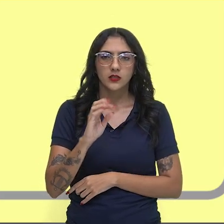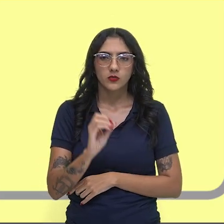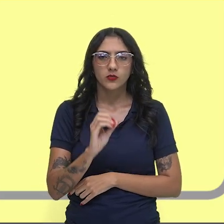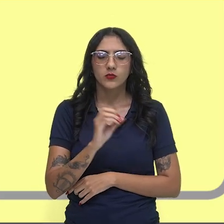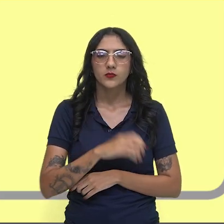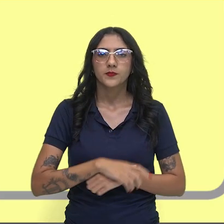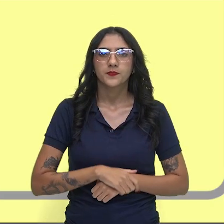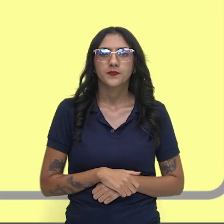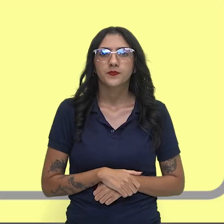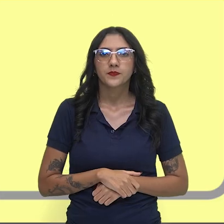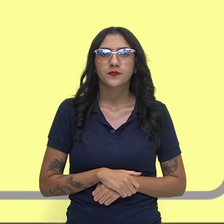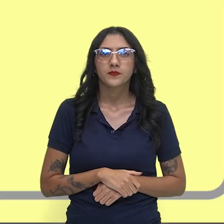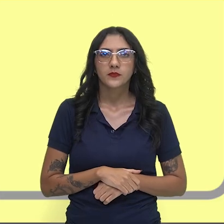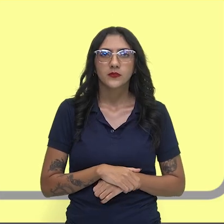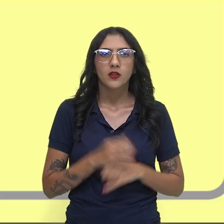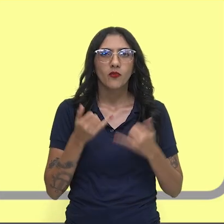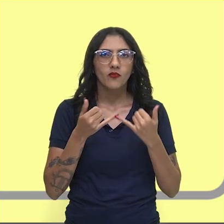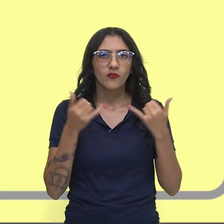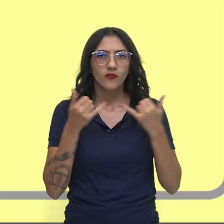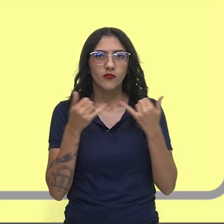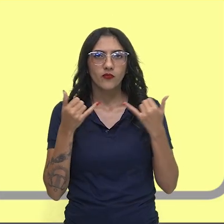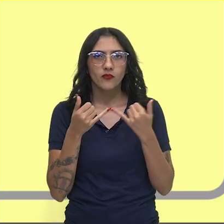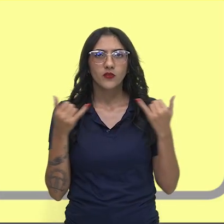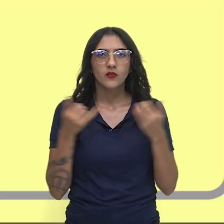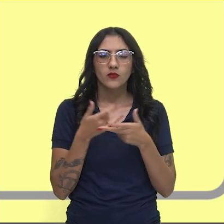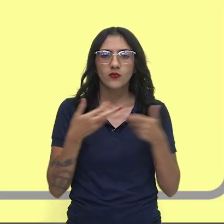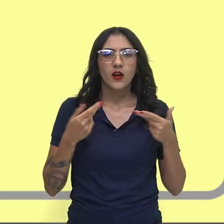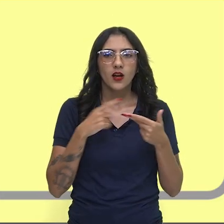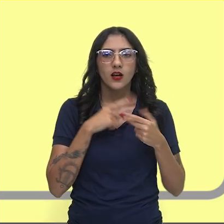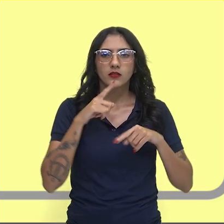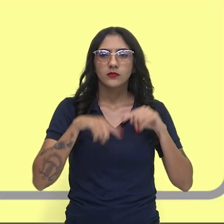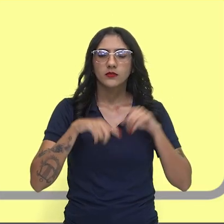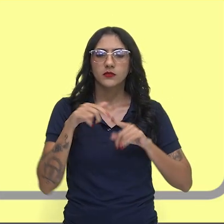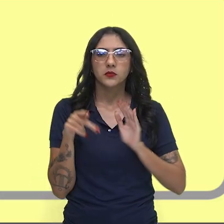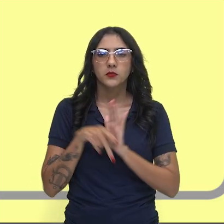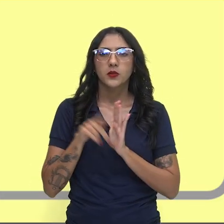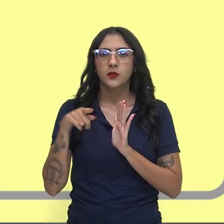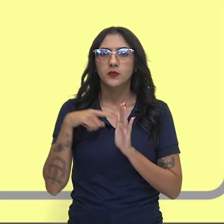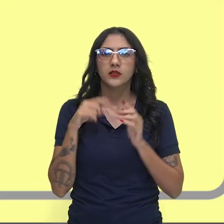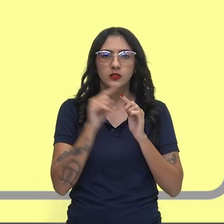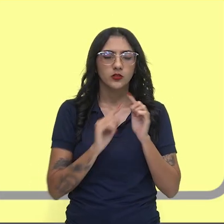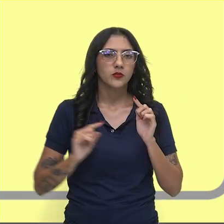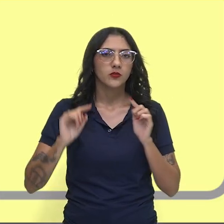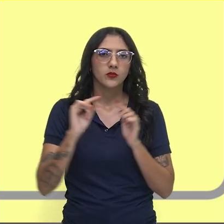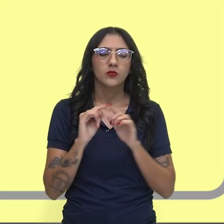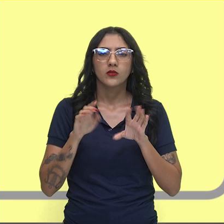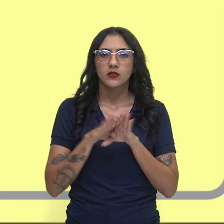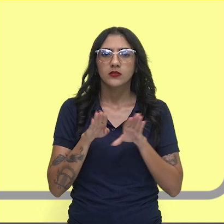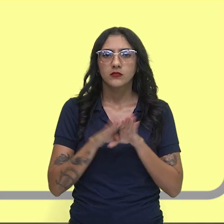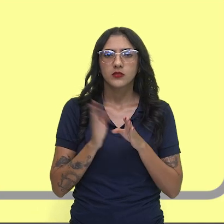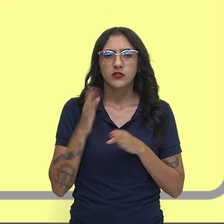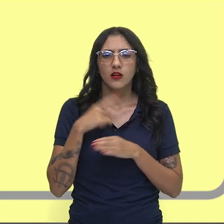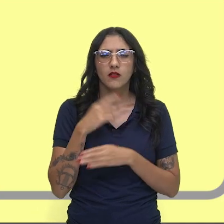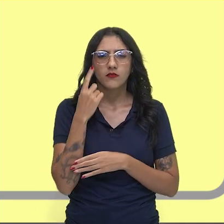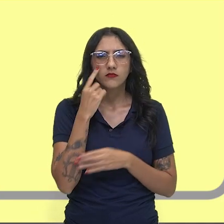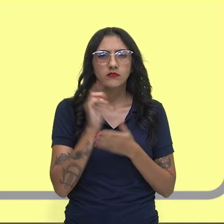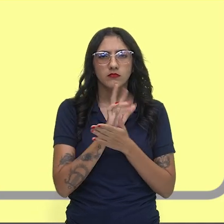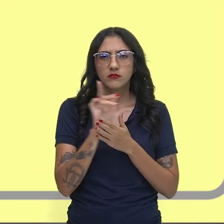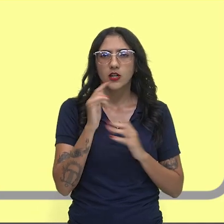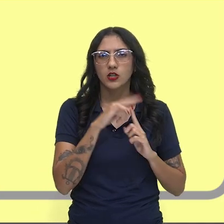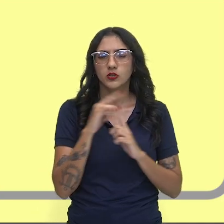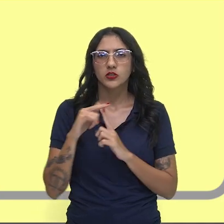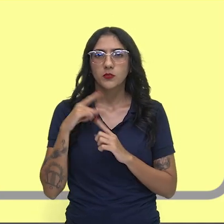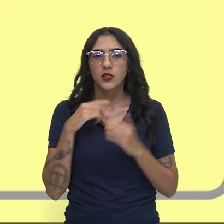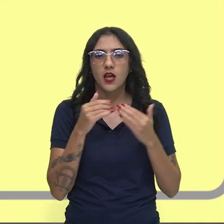Então, fios de ligação que ligam diversos componentes desse circuito. Interruptores, como nós já vimos,